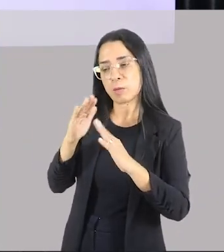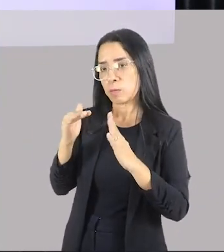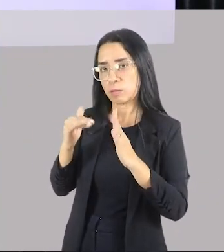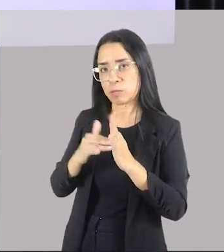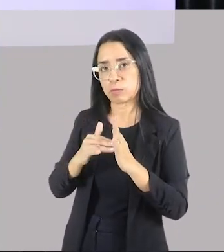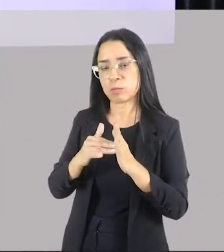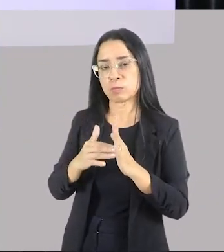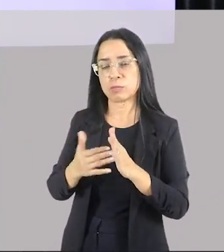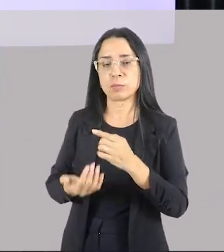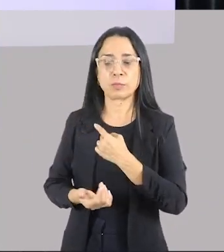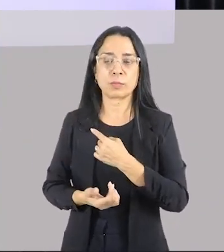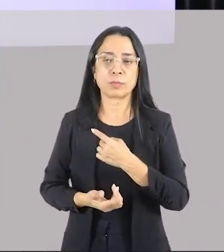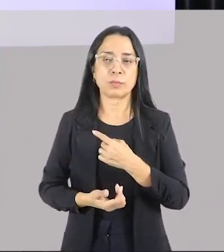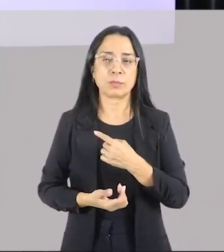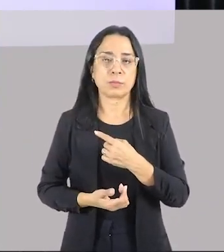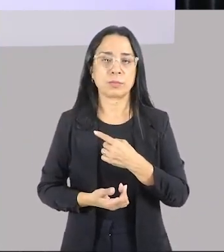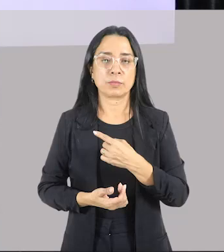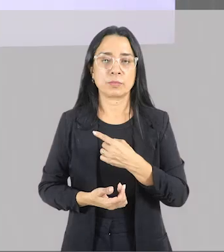frente.